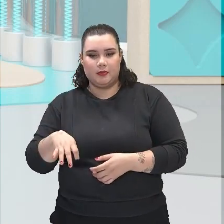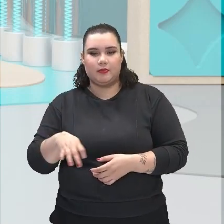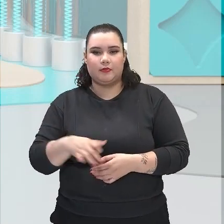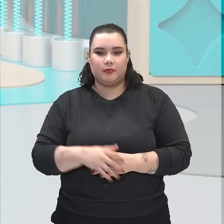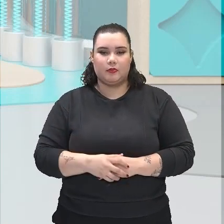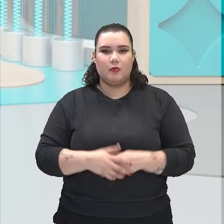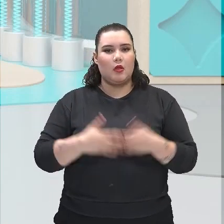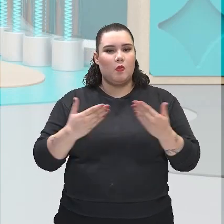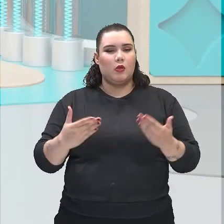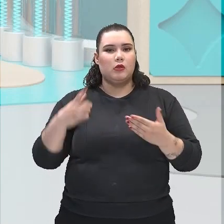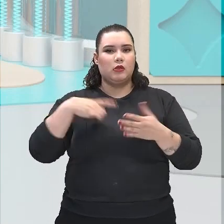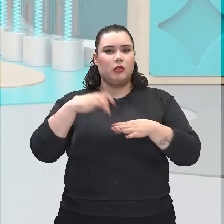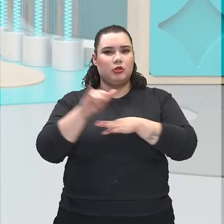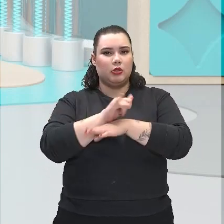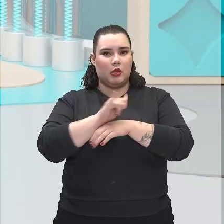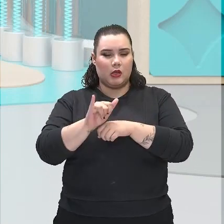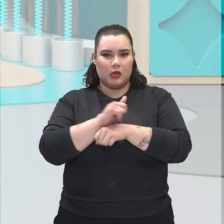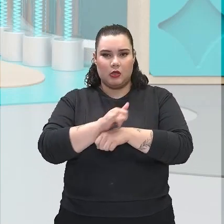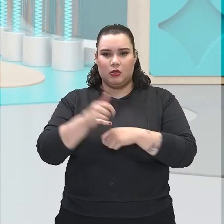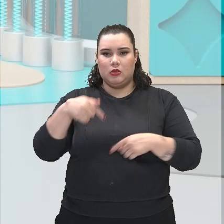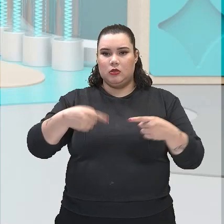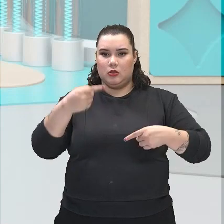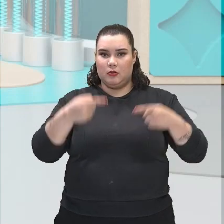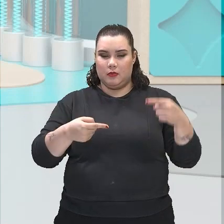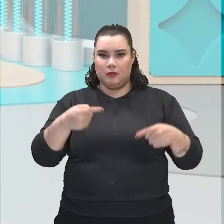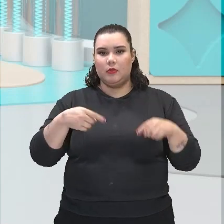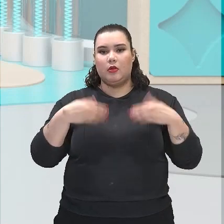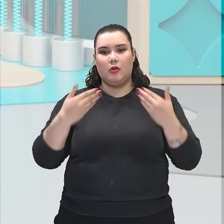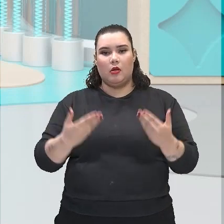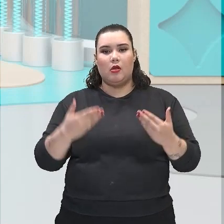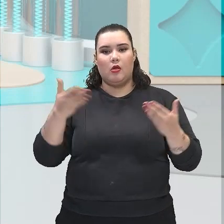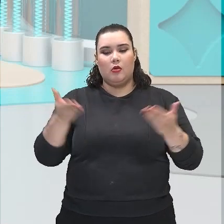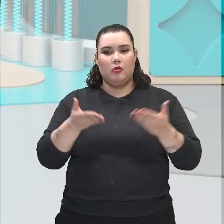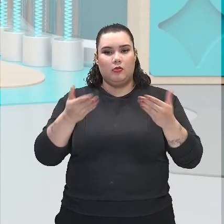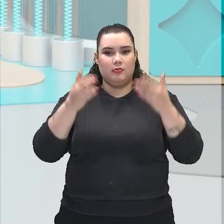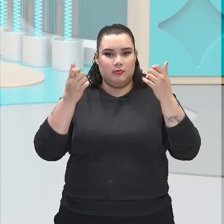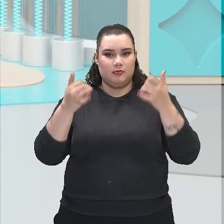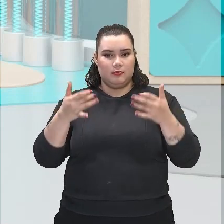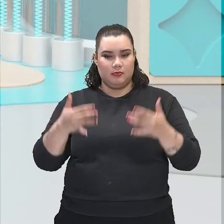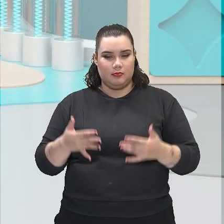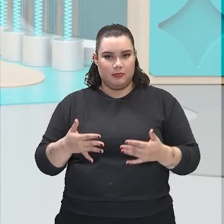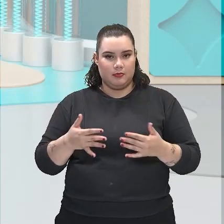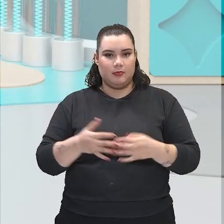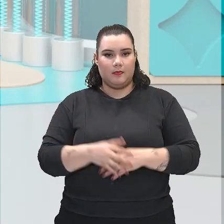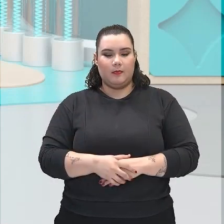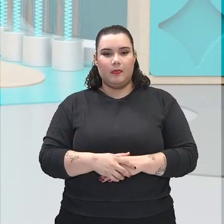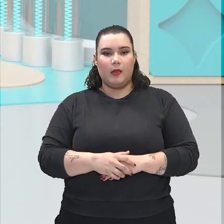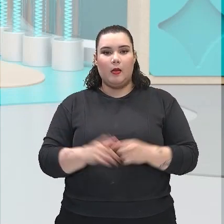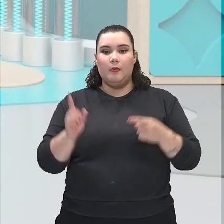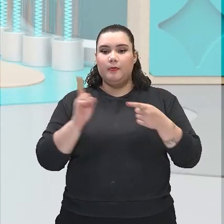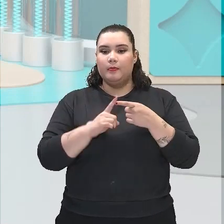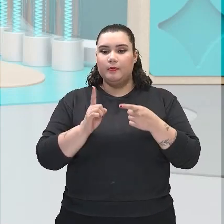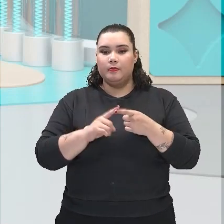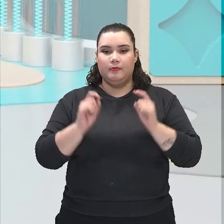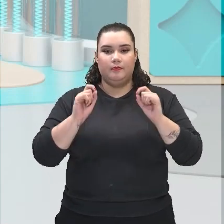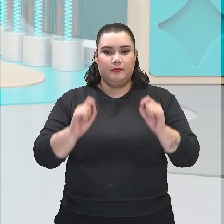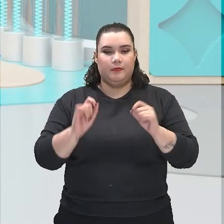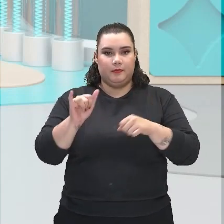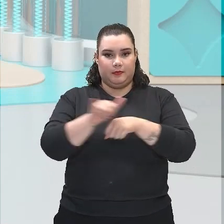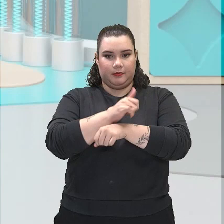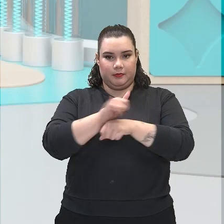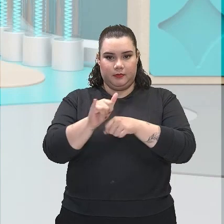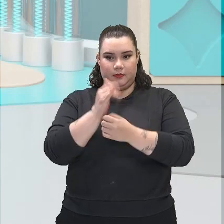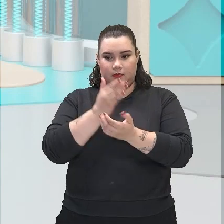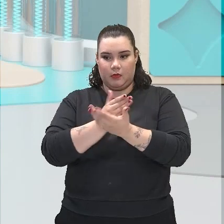uma dinâmica no desenvolvimento desse debate. E é sobre essa dinâmica que nós vamos abordar agora. Então, primeiro, perceba que o nosso debate tem